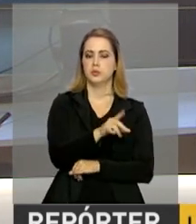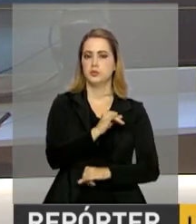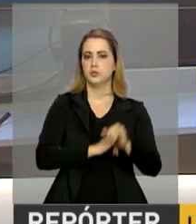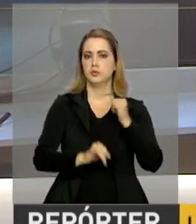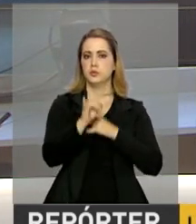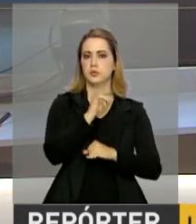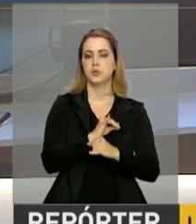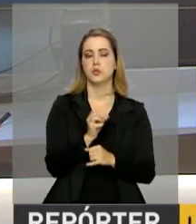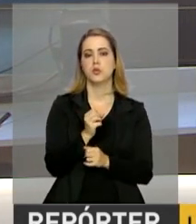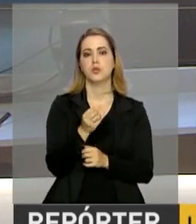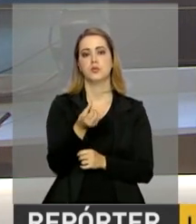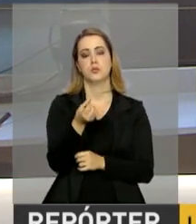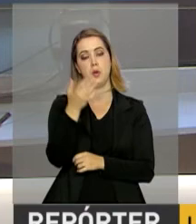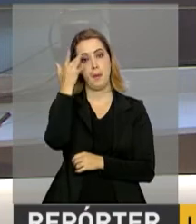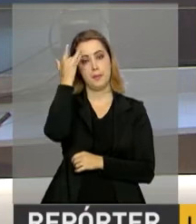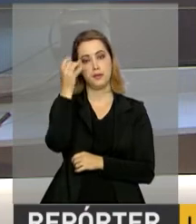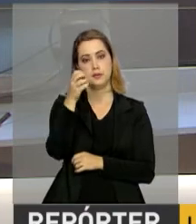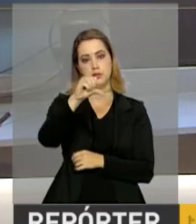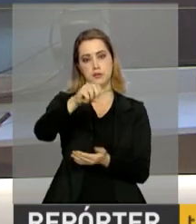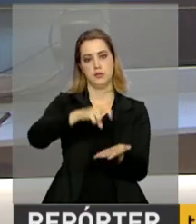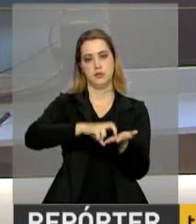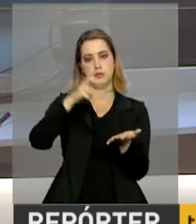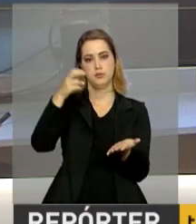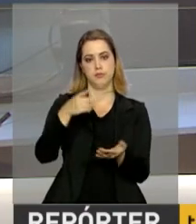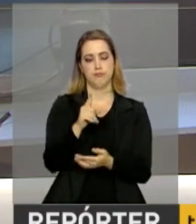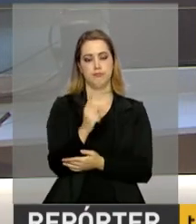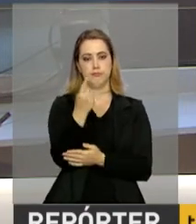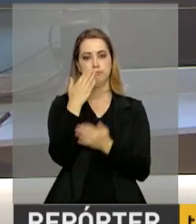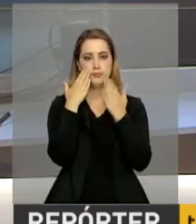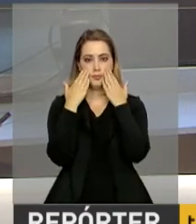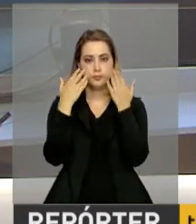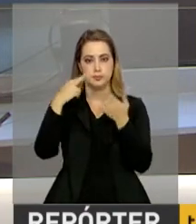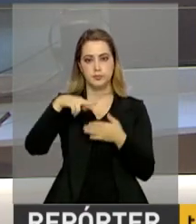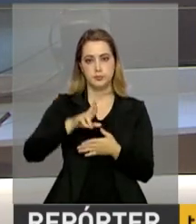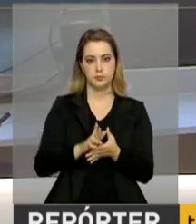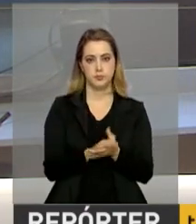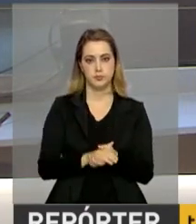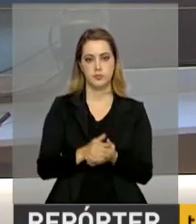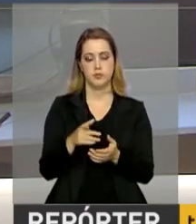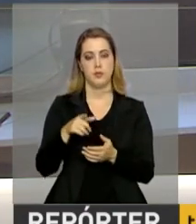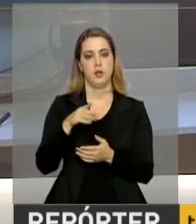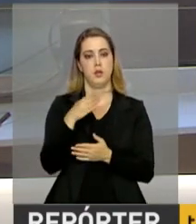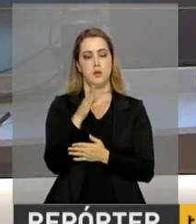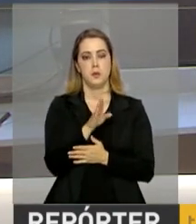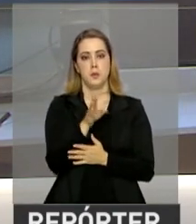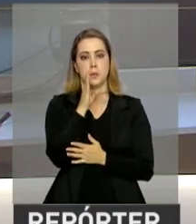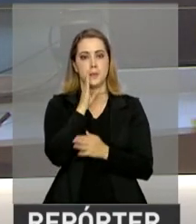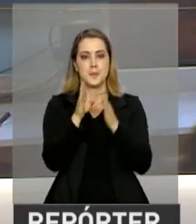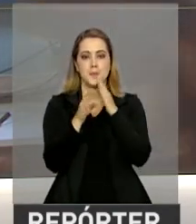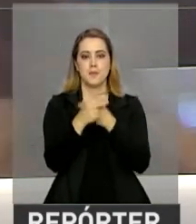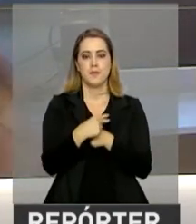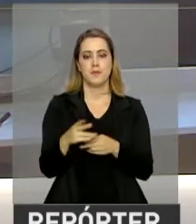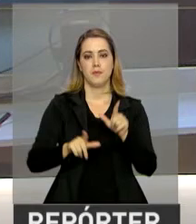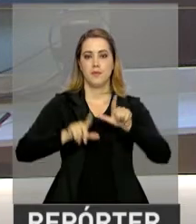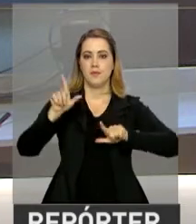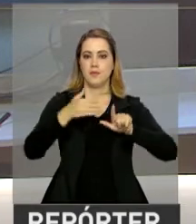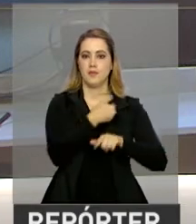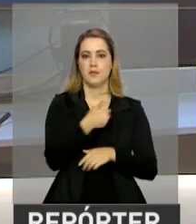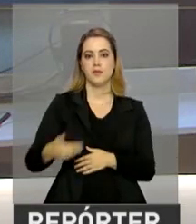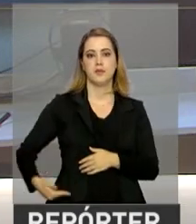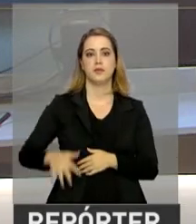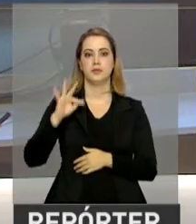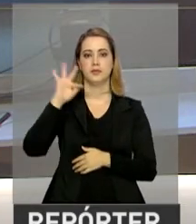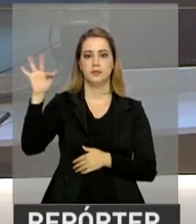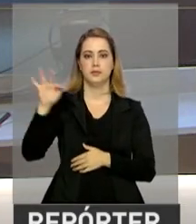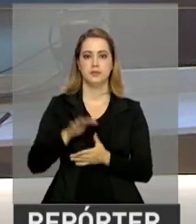com outras informações ou amanhã às 9 da manhã na primeira edição do repórter nbr no dia continue com a gente e nbr a tv